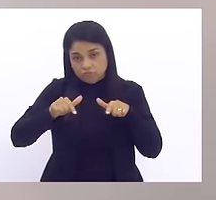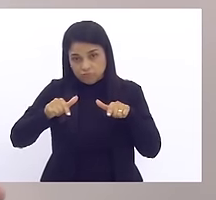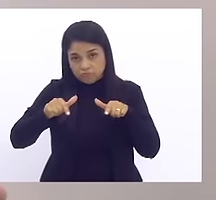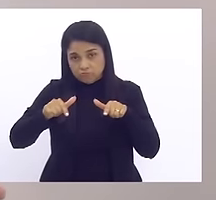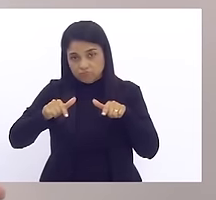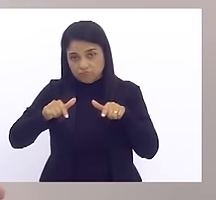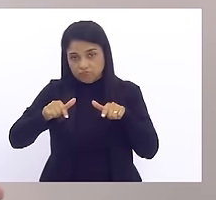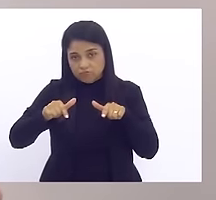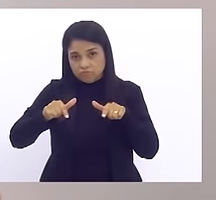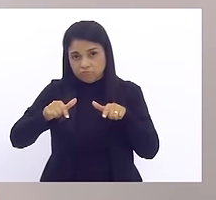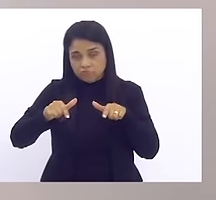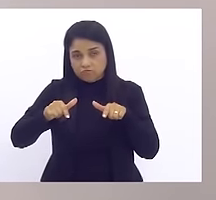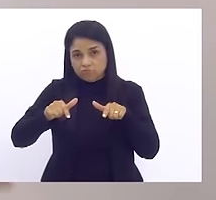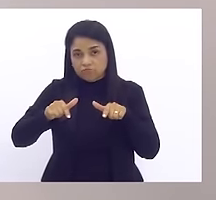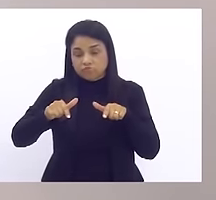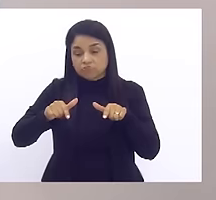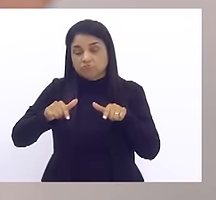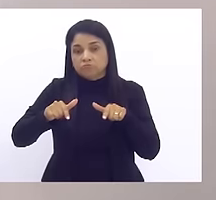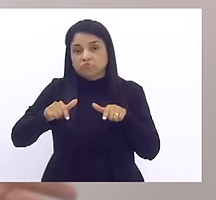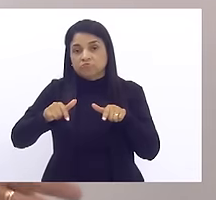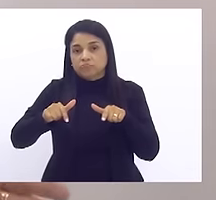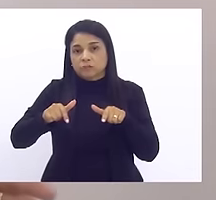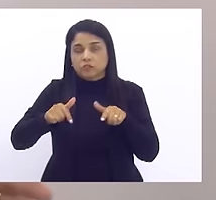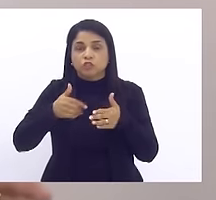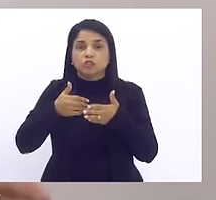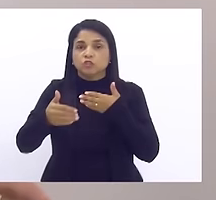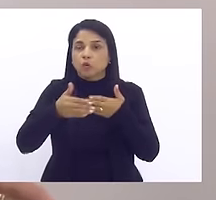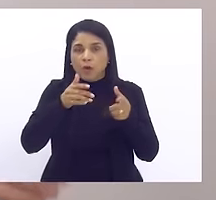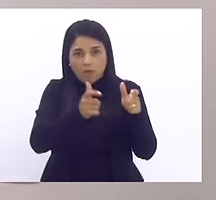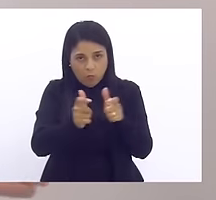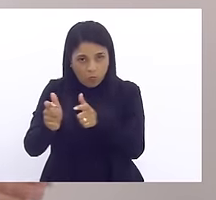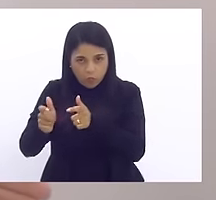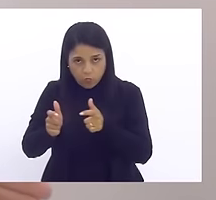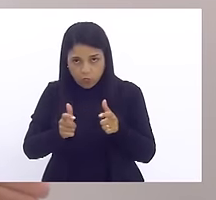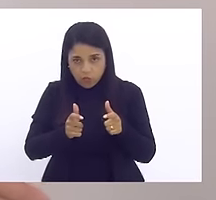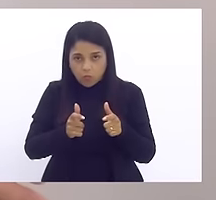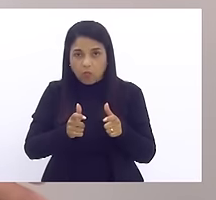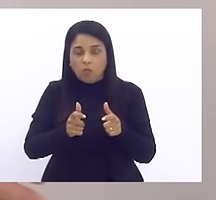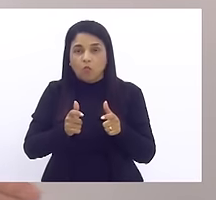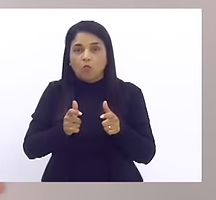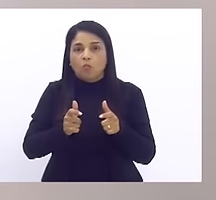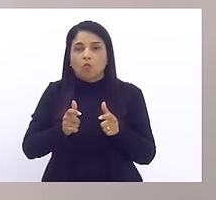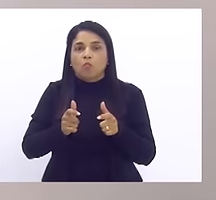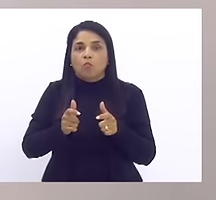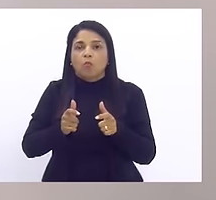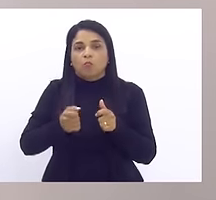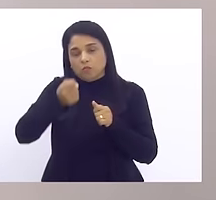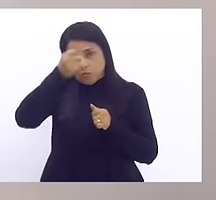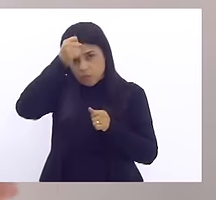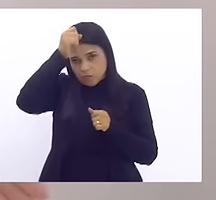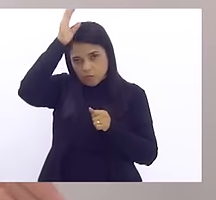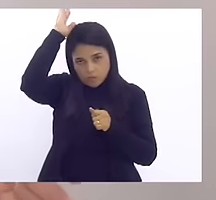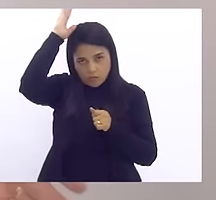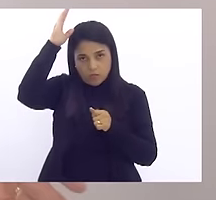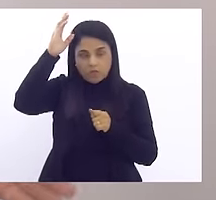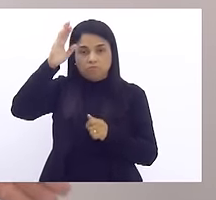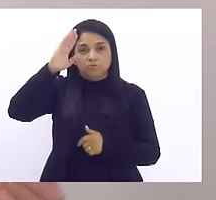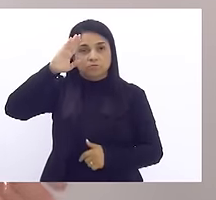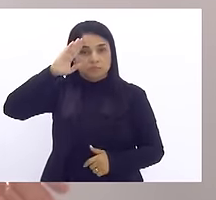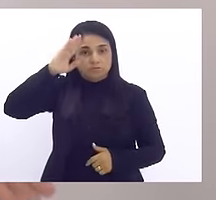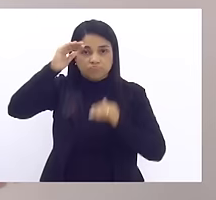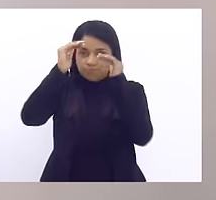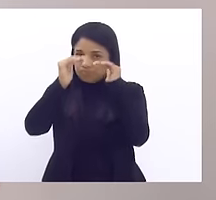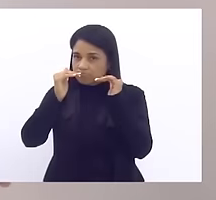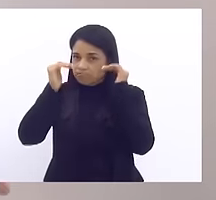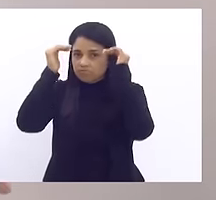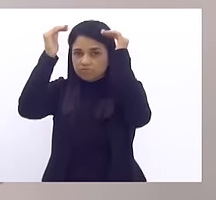indispensável para o funcionamento de qualquer estabelecimento a partir do momento que o corpo de bombeiros que é a autoridade para tal